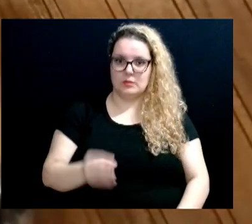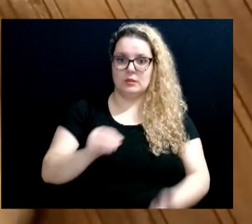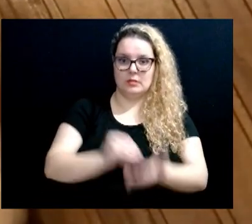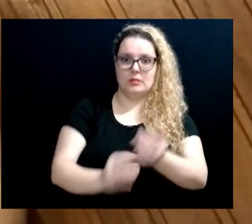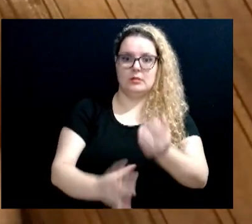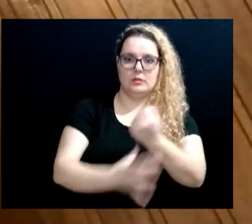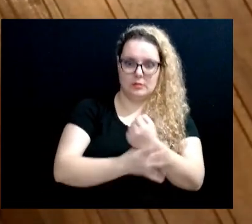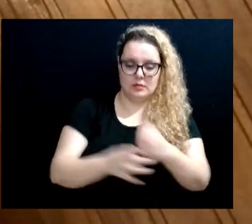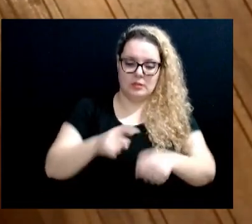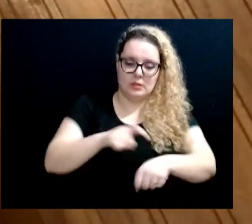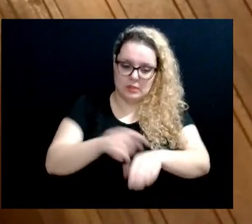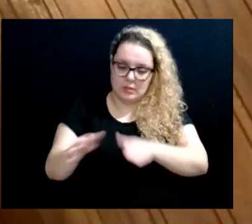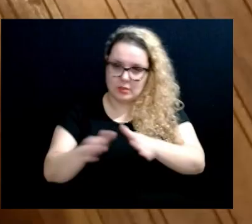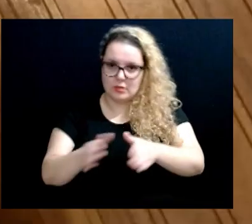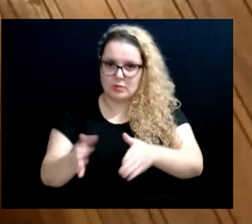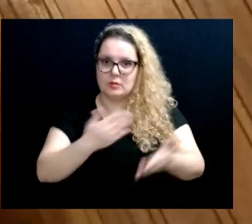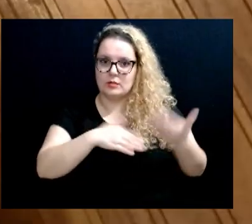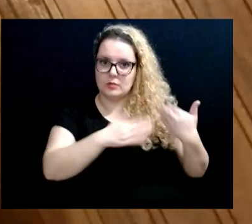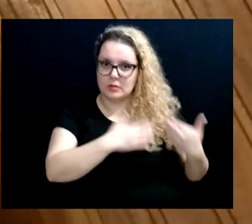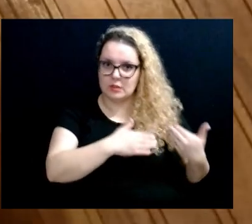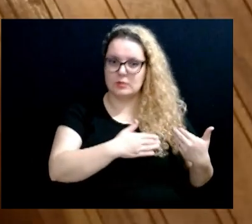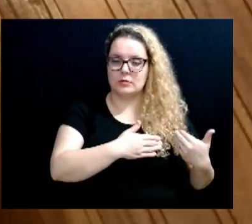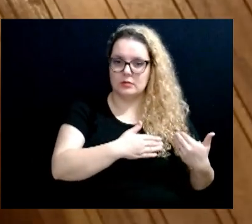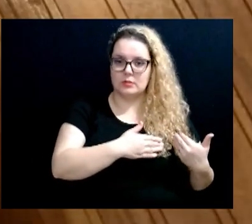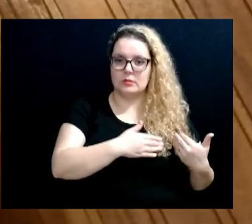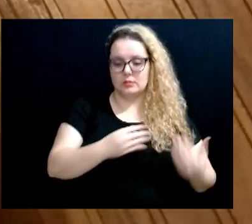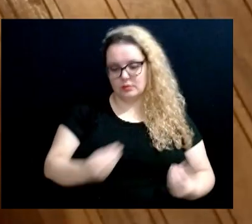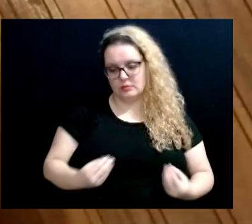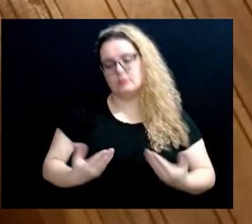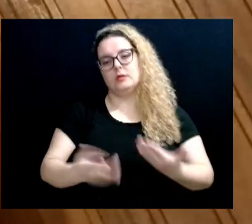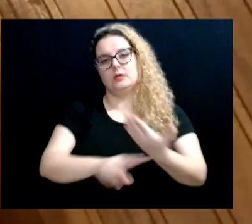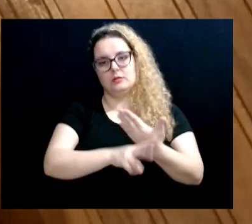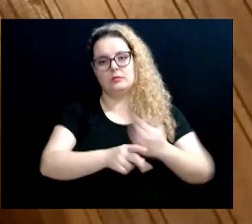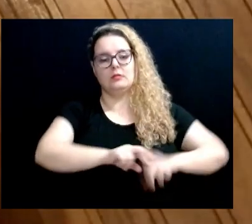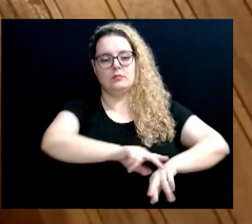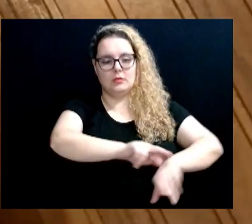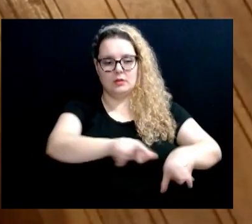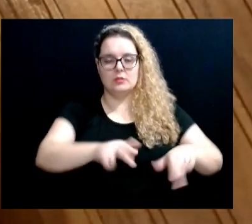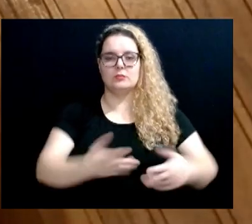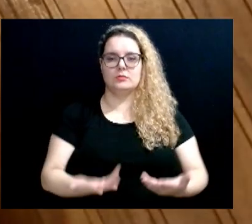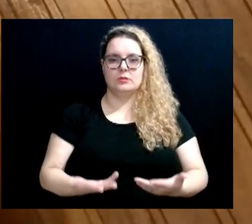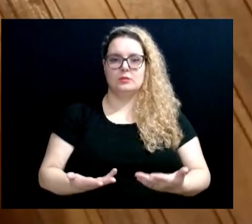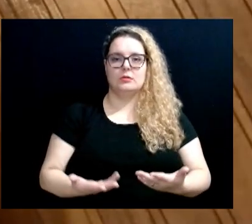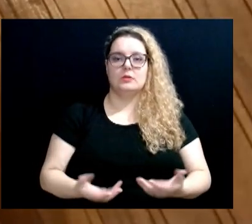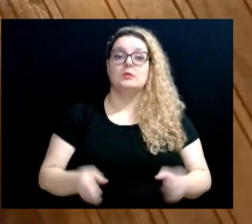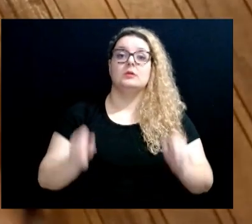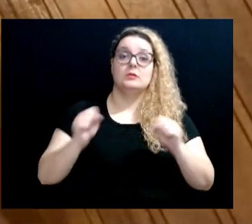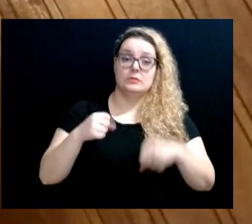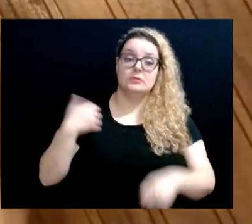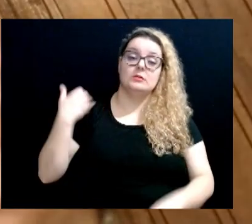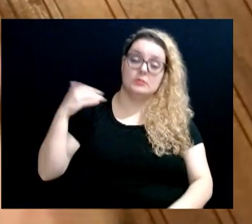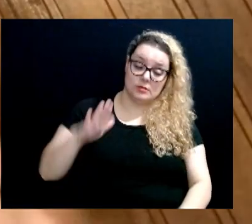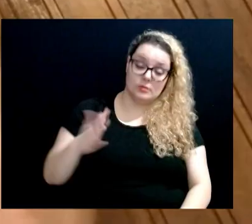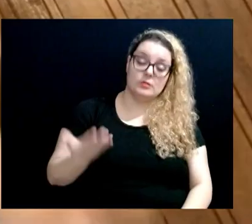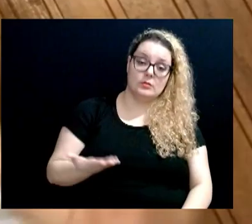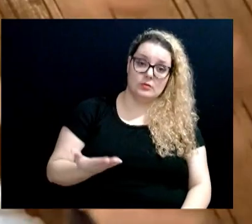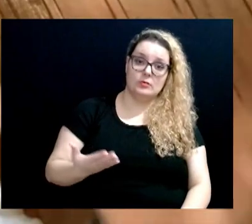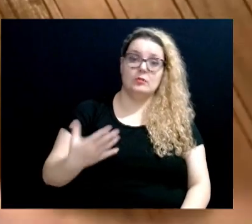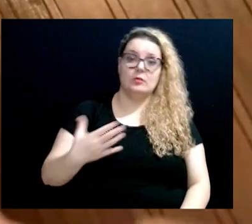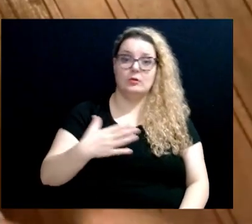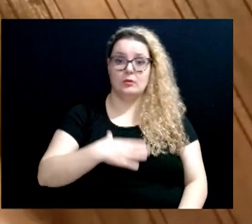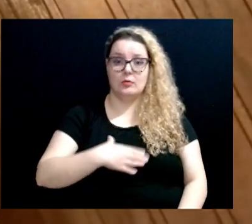momento passado vai trazer muitas consequências e vai ser um adulto, o filho de uma mãe ou de um